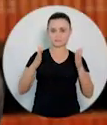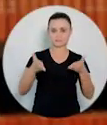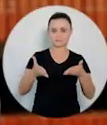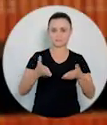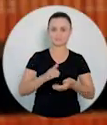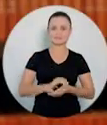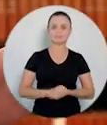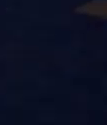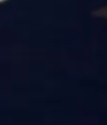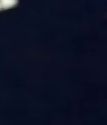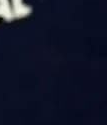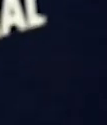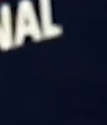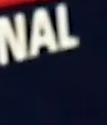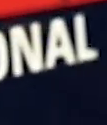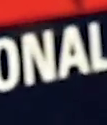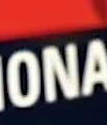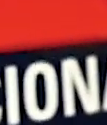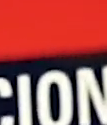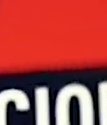neste OAB Nacional.